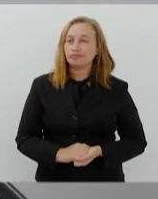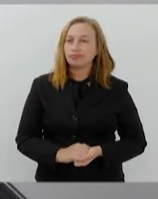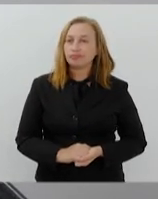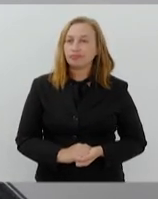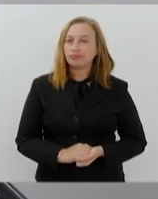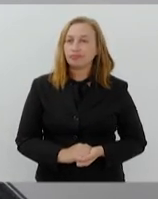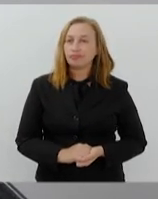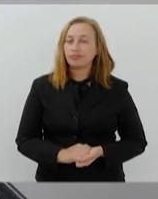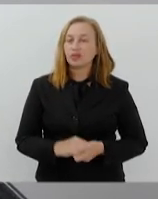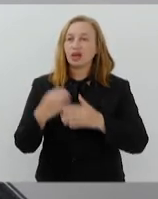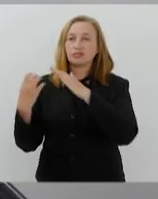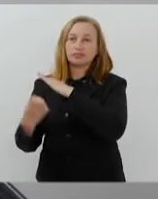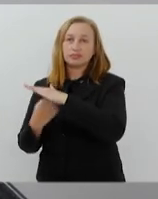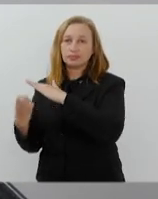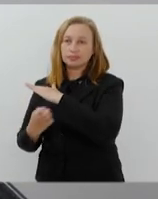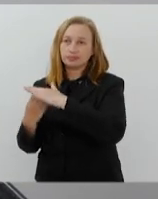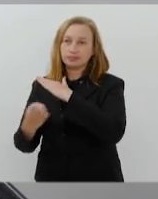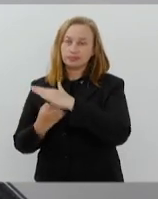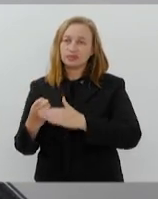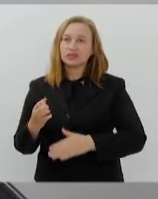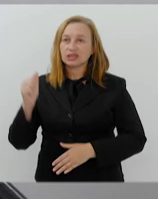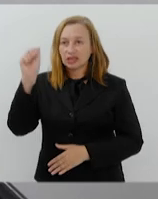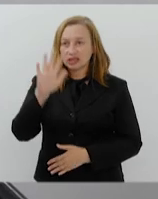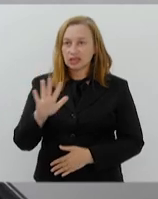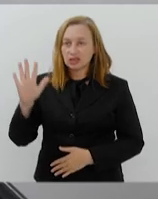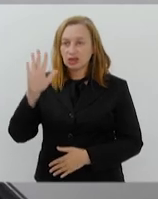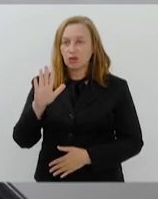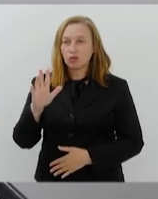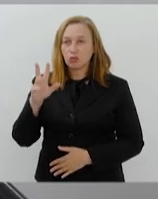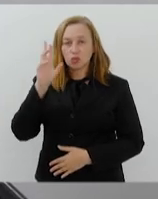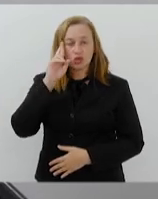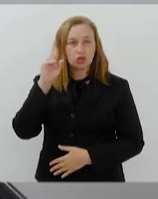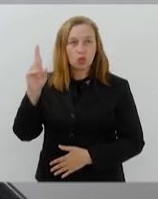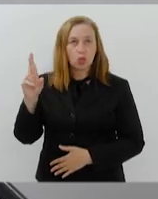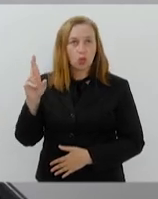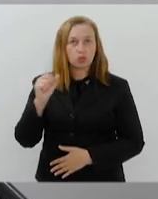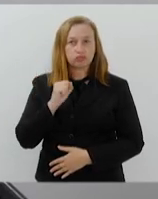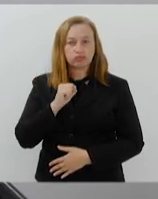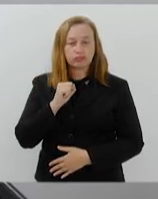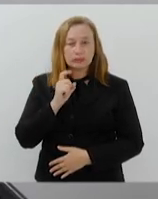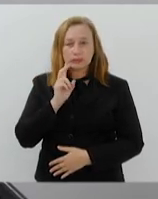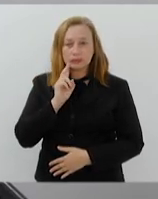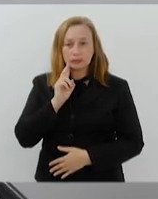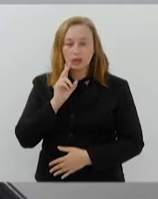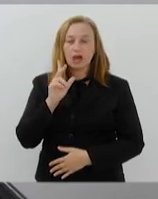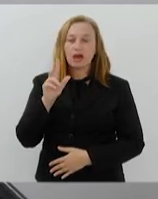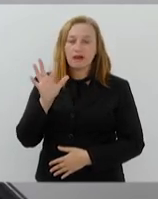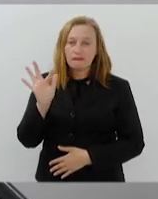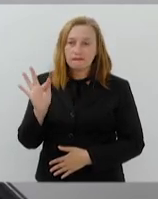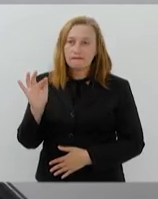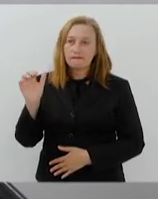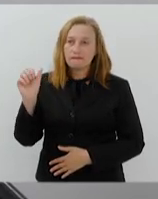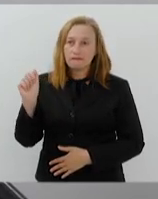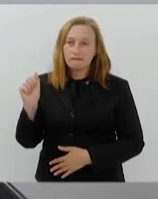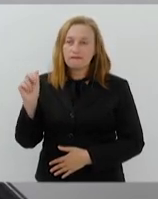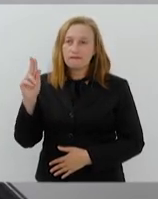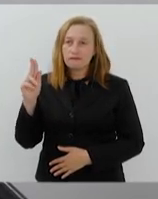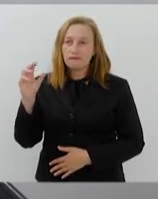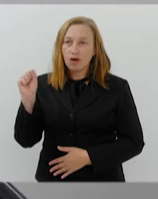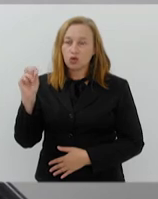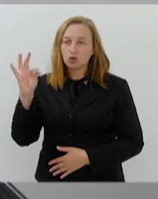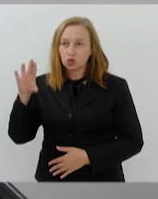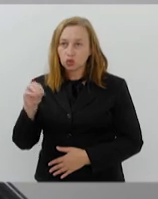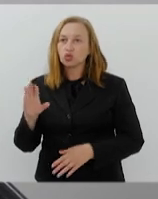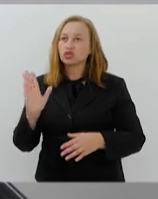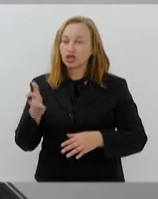da empresa Nacional o senhor como é que é o nome dele Fausto Fausto também e